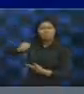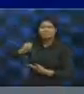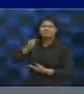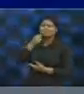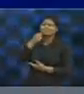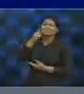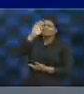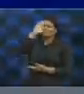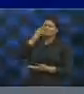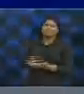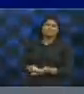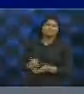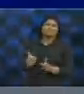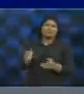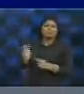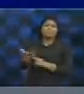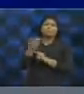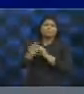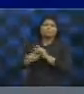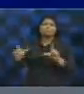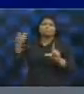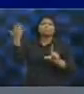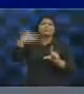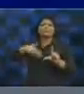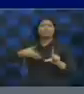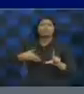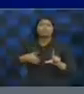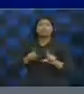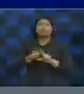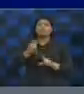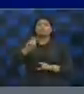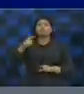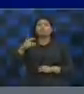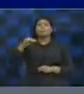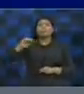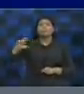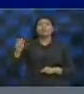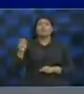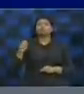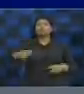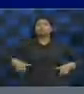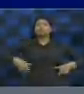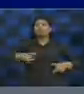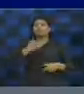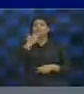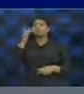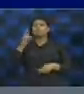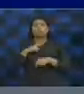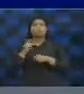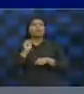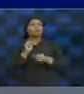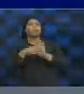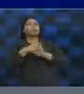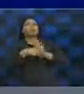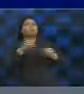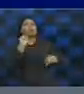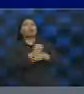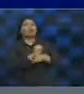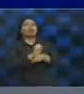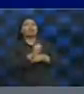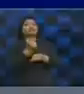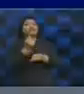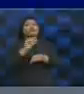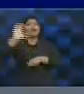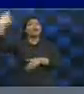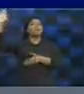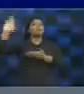por falta de qualidade na gestão, perdeu 52 milhões de dólares que seriam para construir 26 escolas, mas que foi perdido,